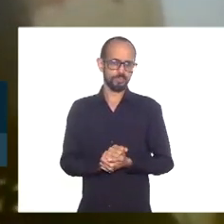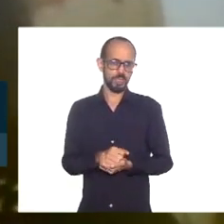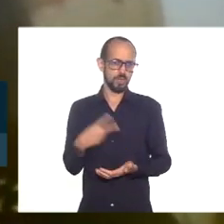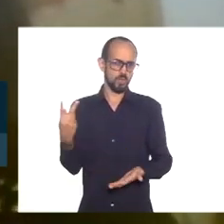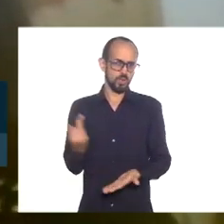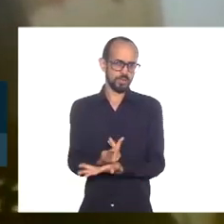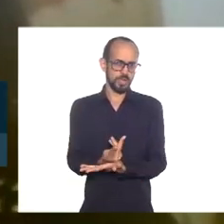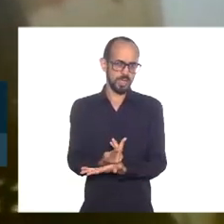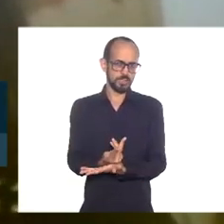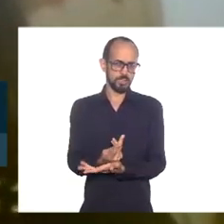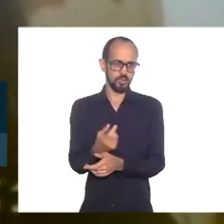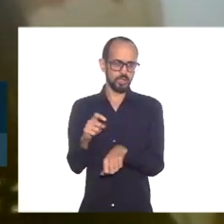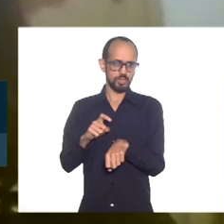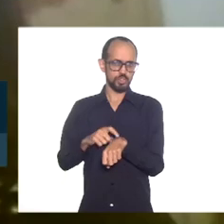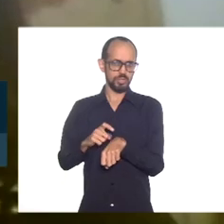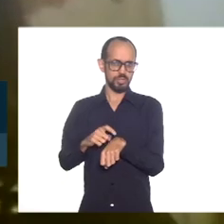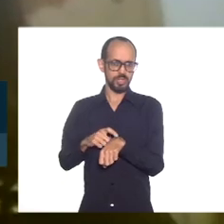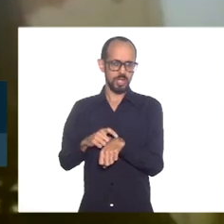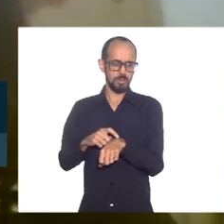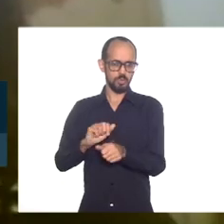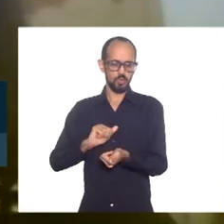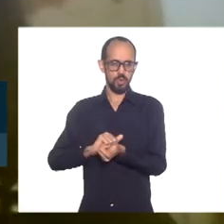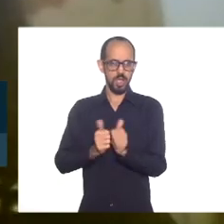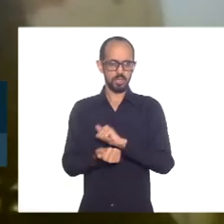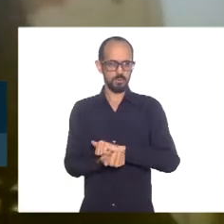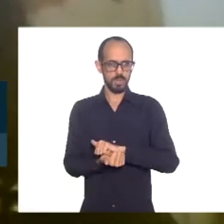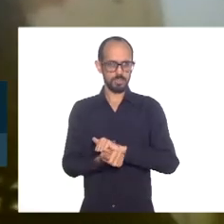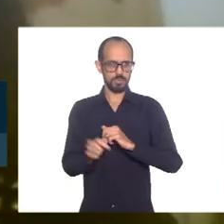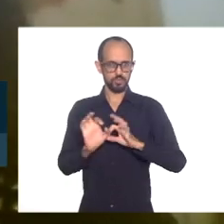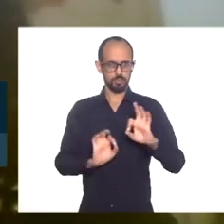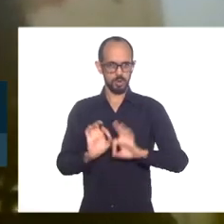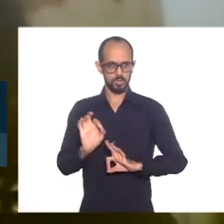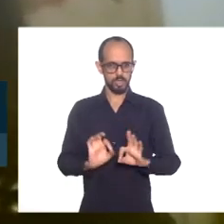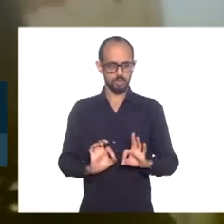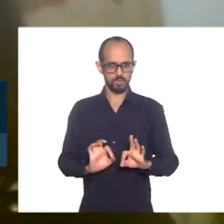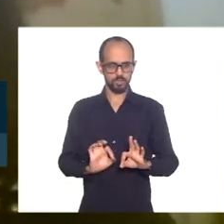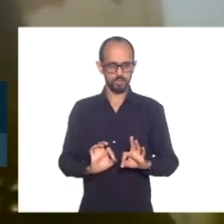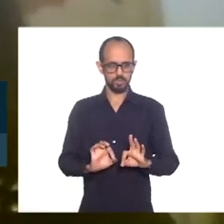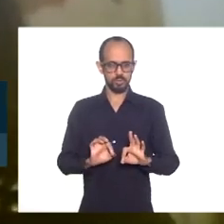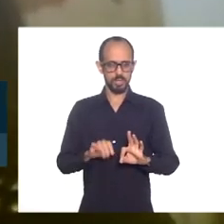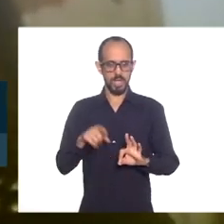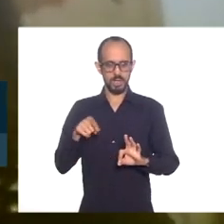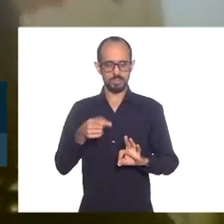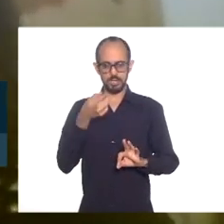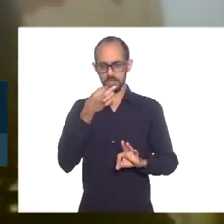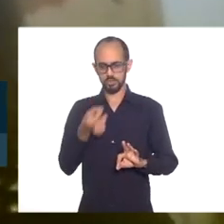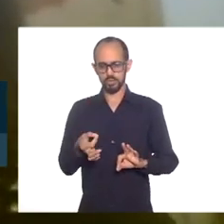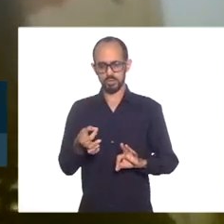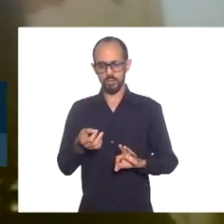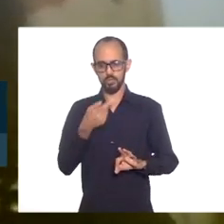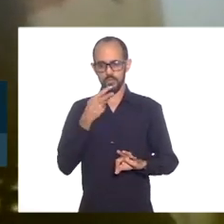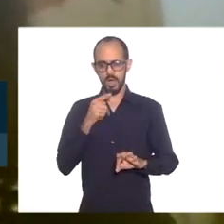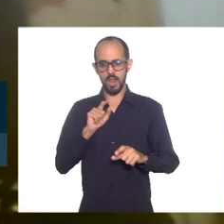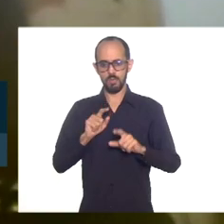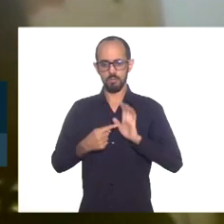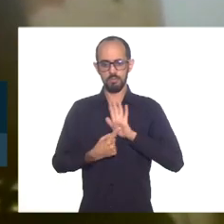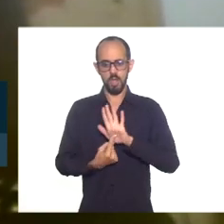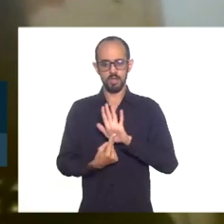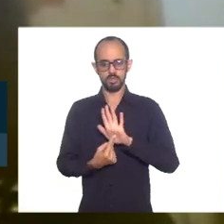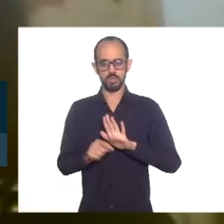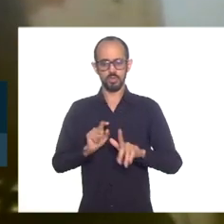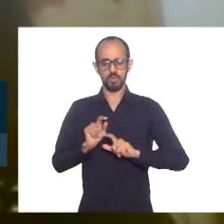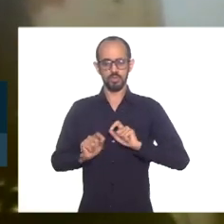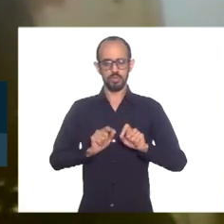ao longo do tempo com ajustes de projeto. Né? E essa alegação informa, essas